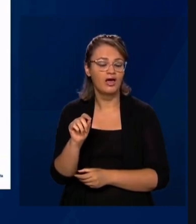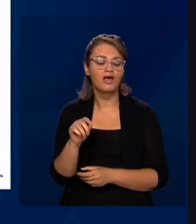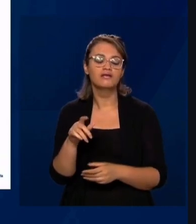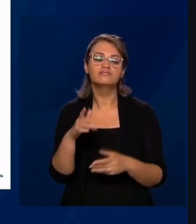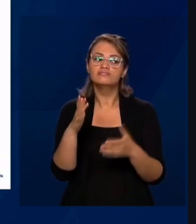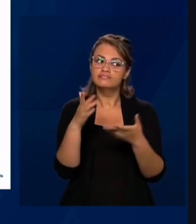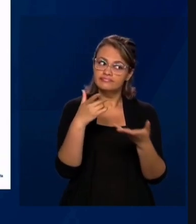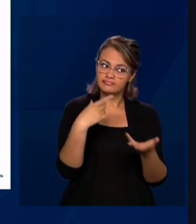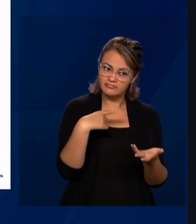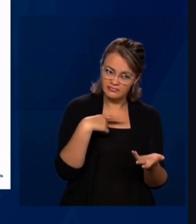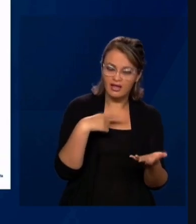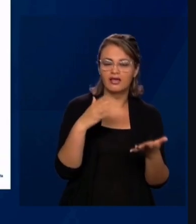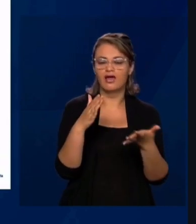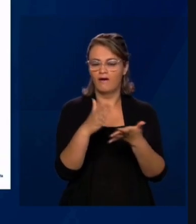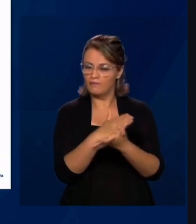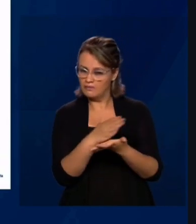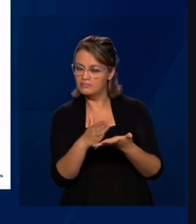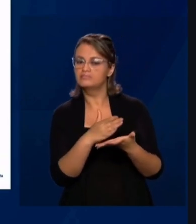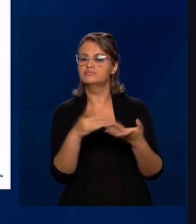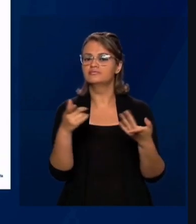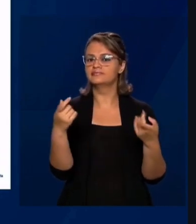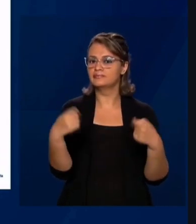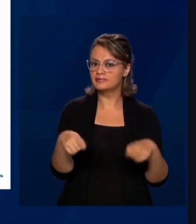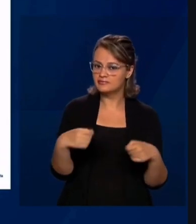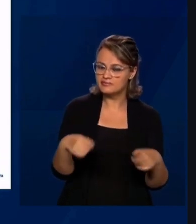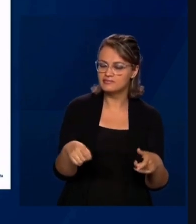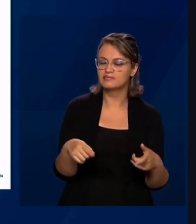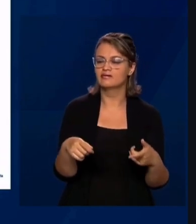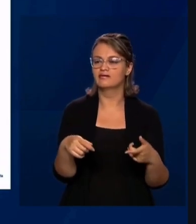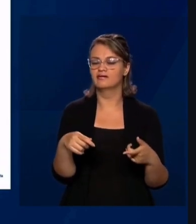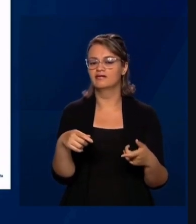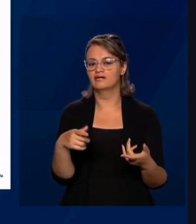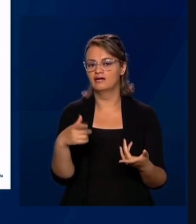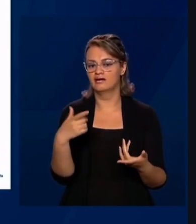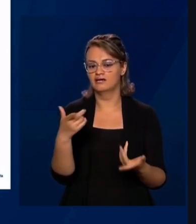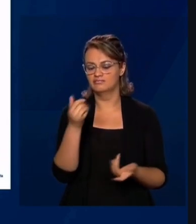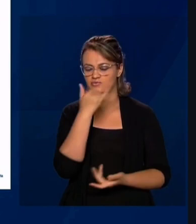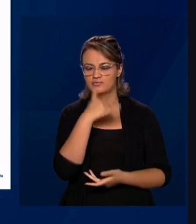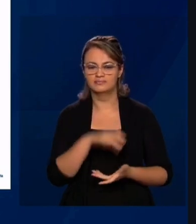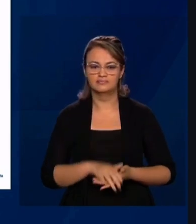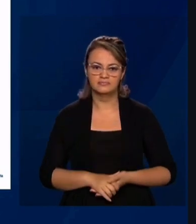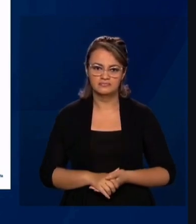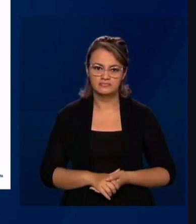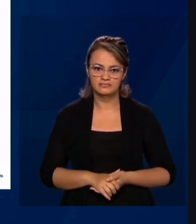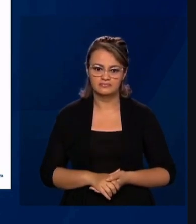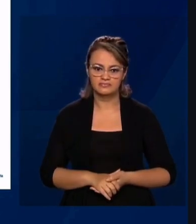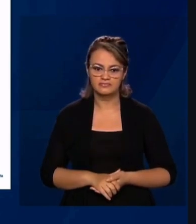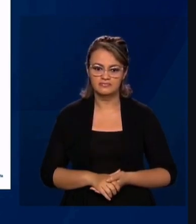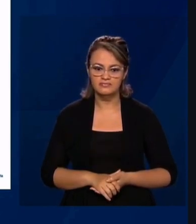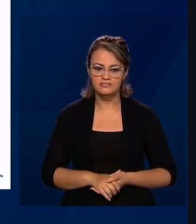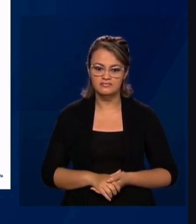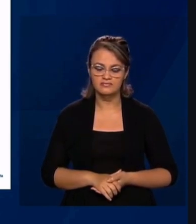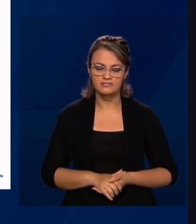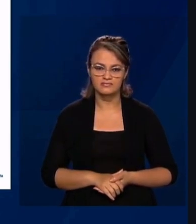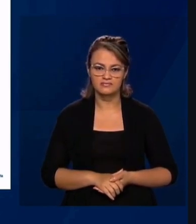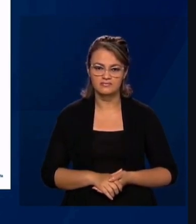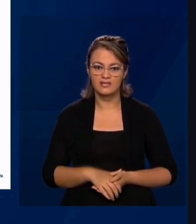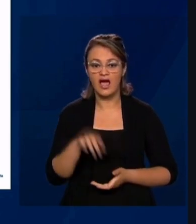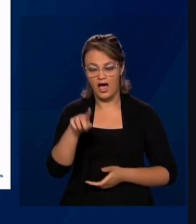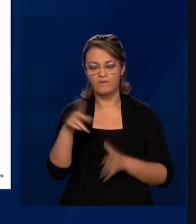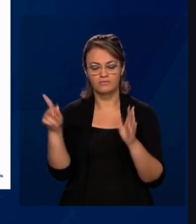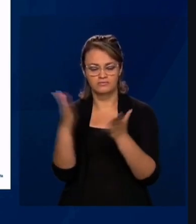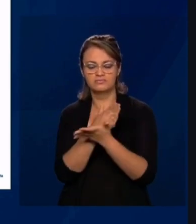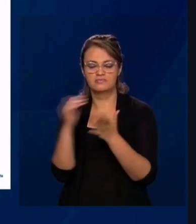casos que entrariam ali no... Opa, desculpa. Ali nos casos